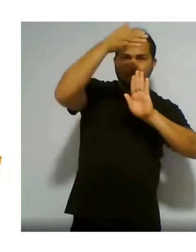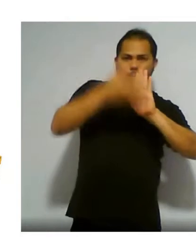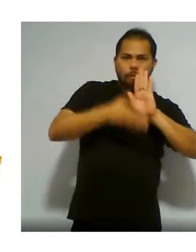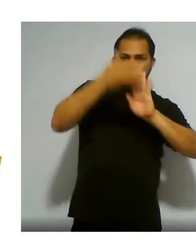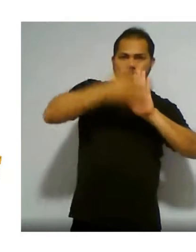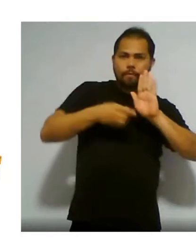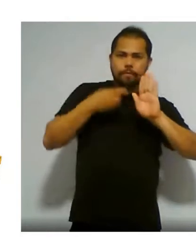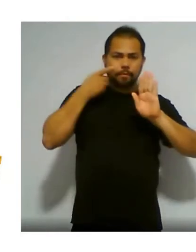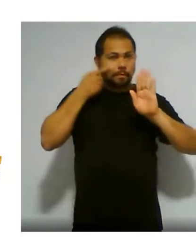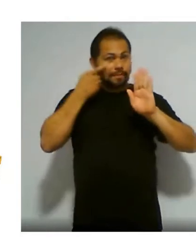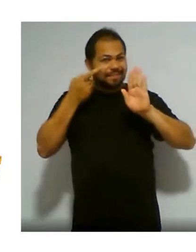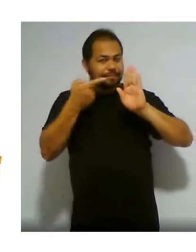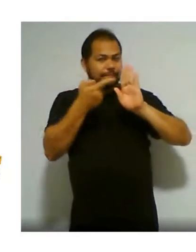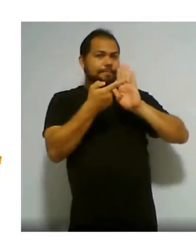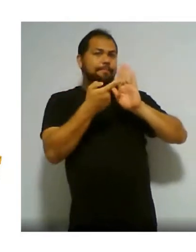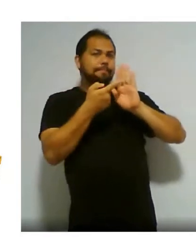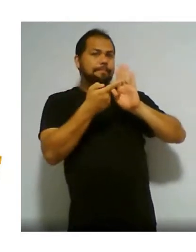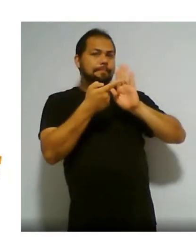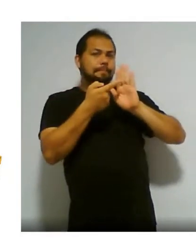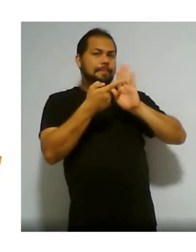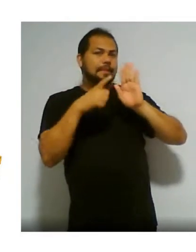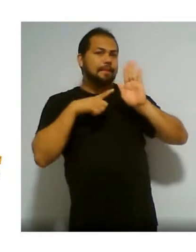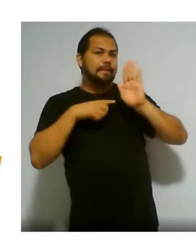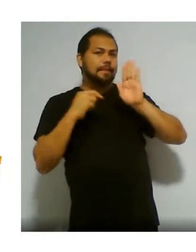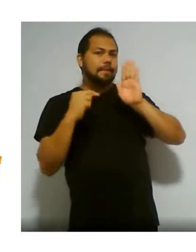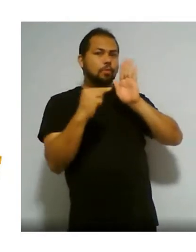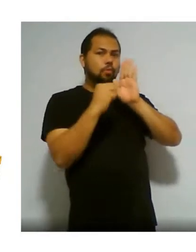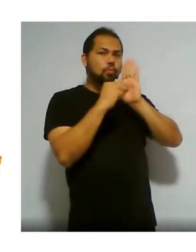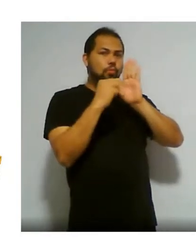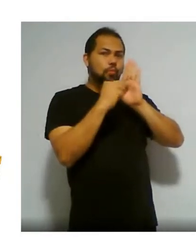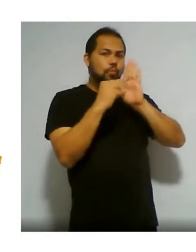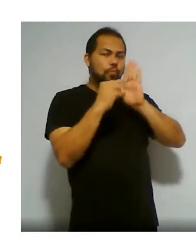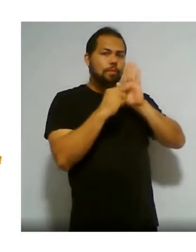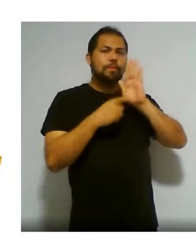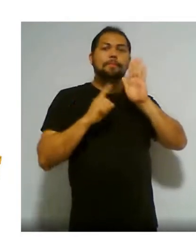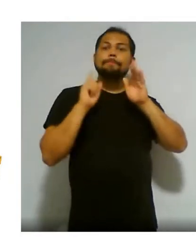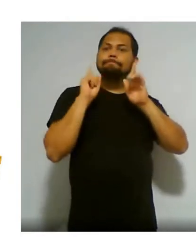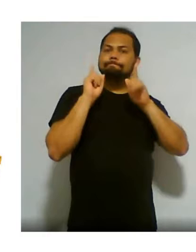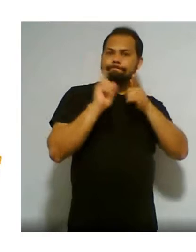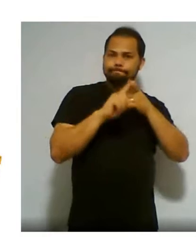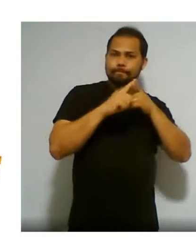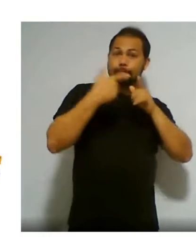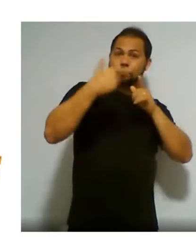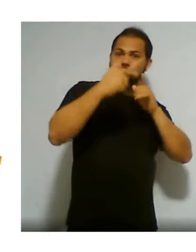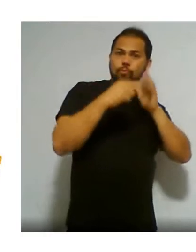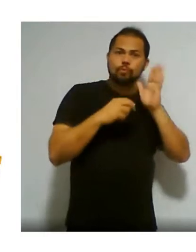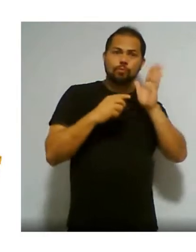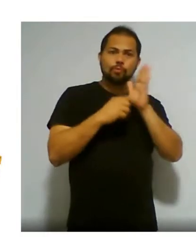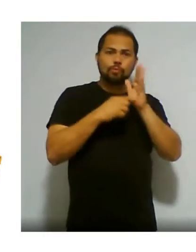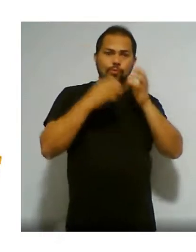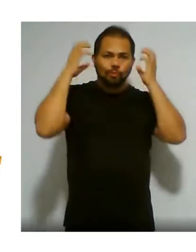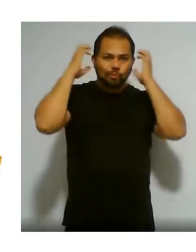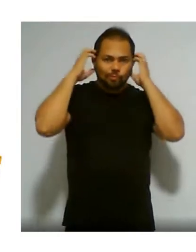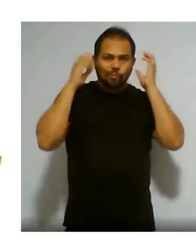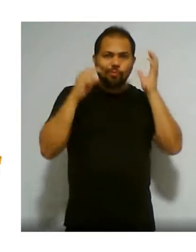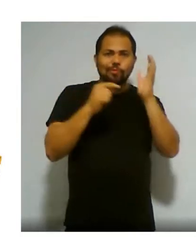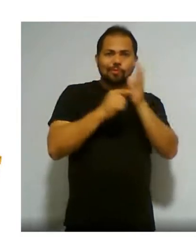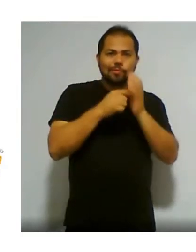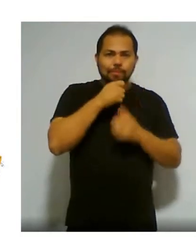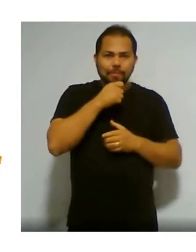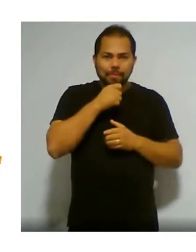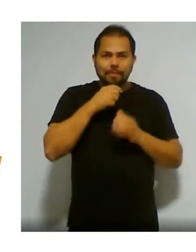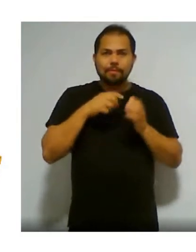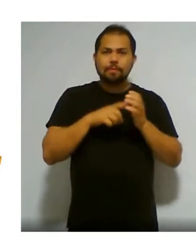que tem USB e os locais de encaixe de fone e microfone, elas são um módulo que a gente consegue separar. E está